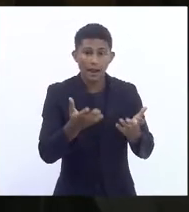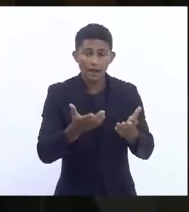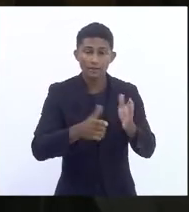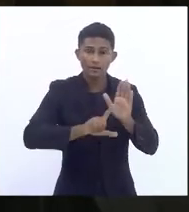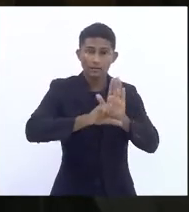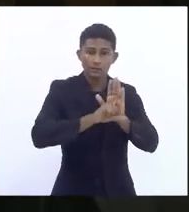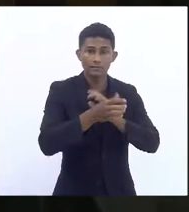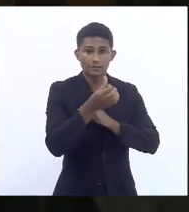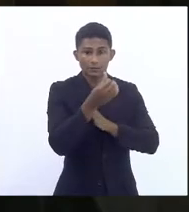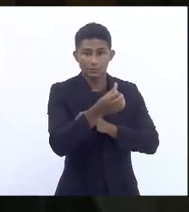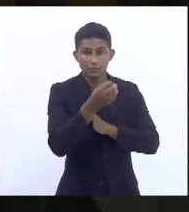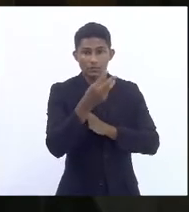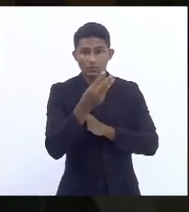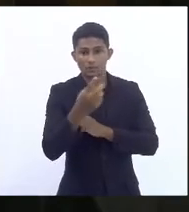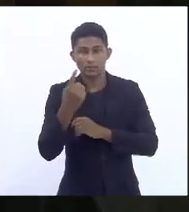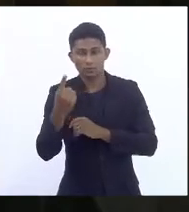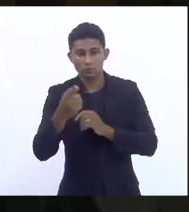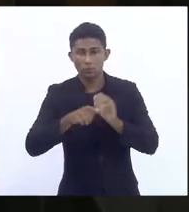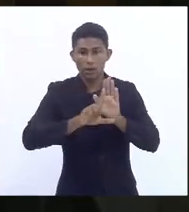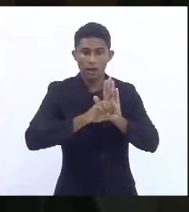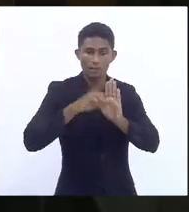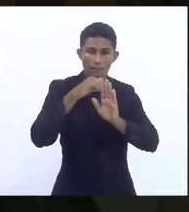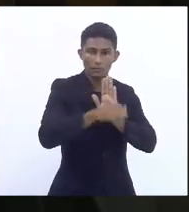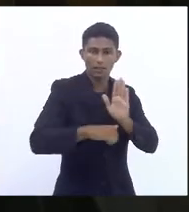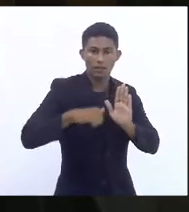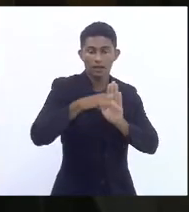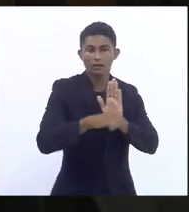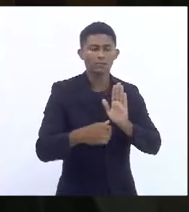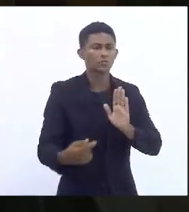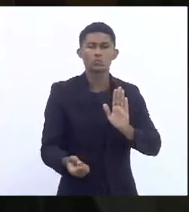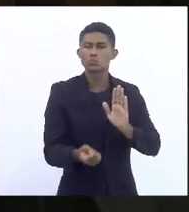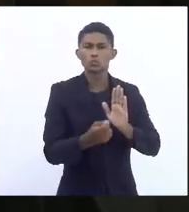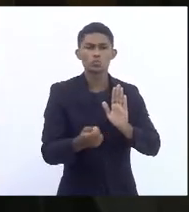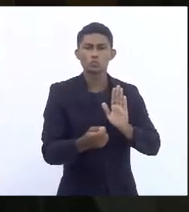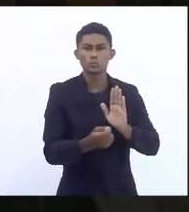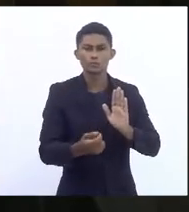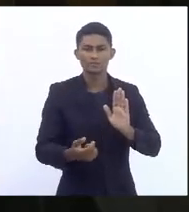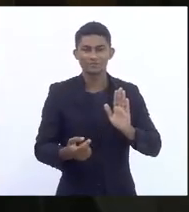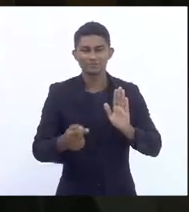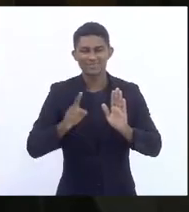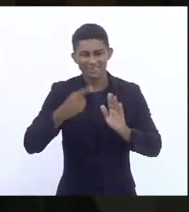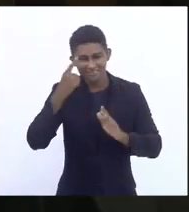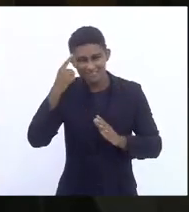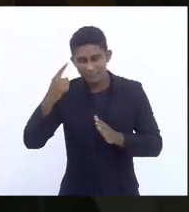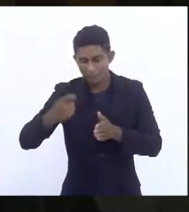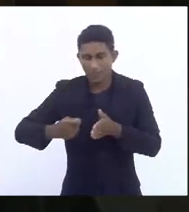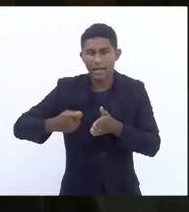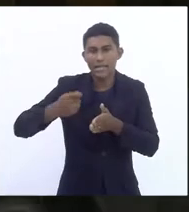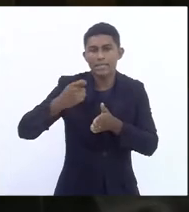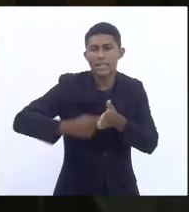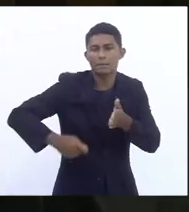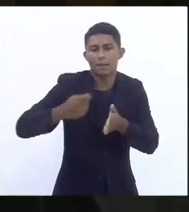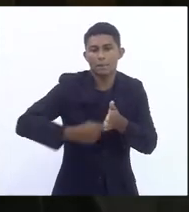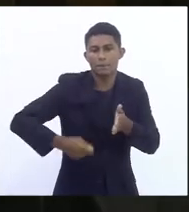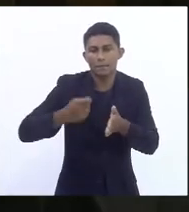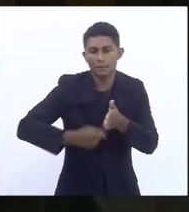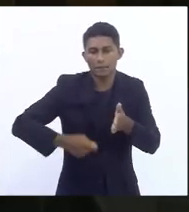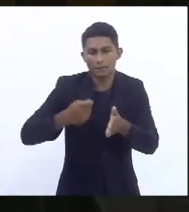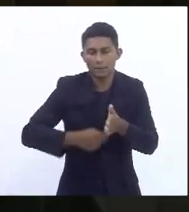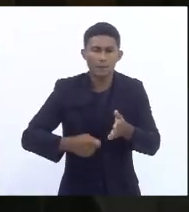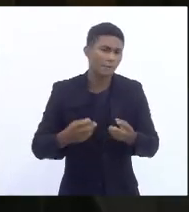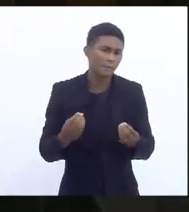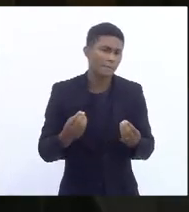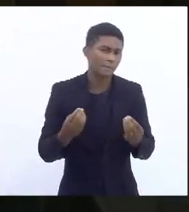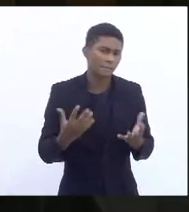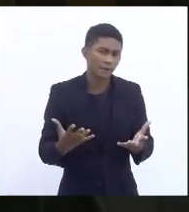de 2012, que dispõe sobre a aplicação do regime especial de tributação para os